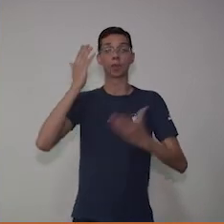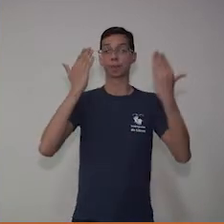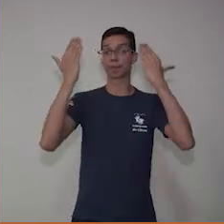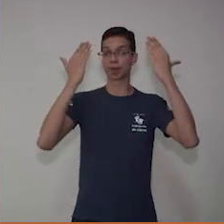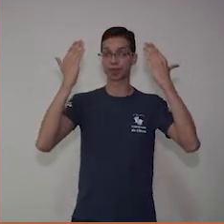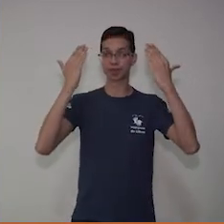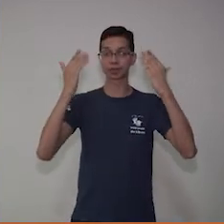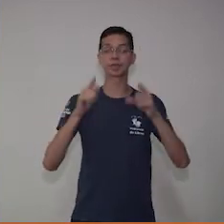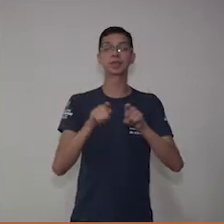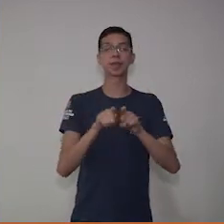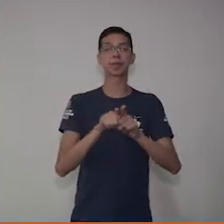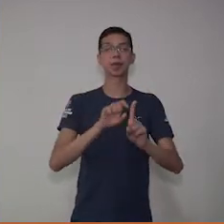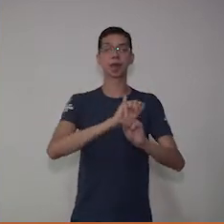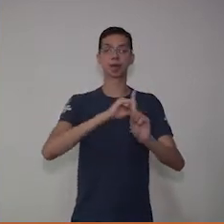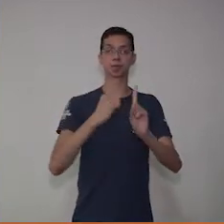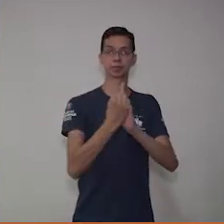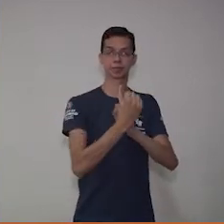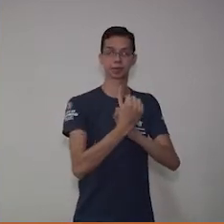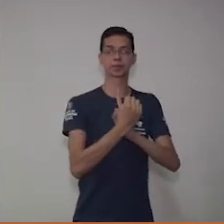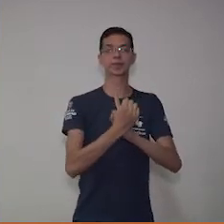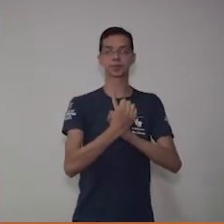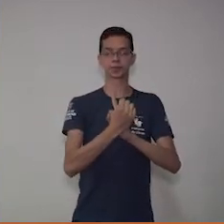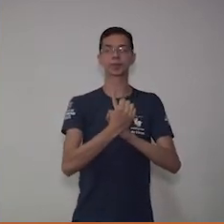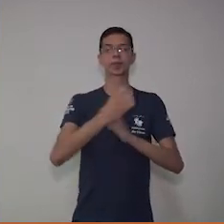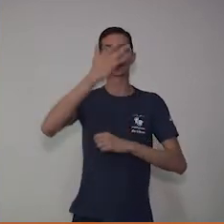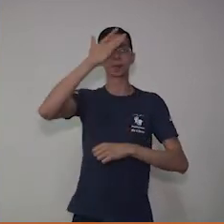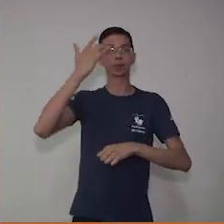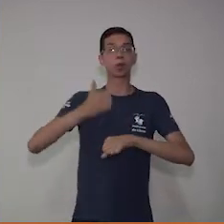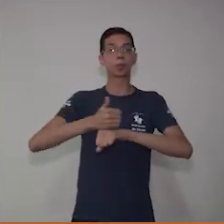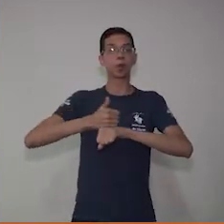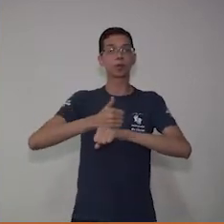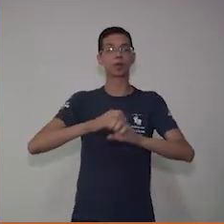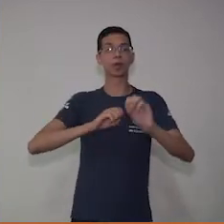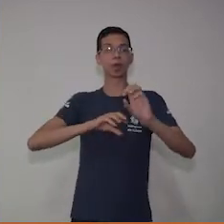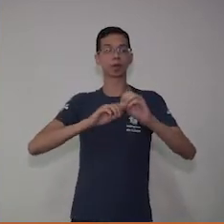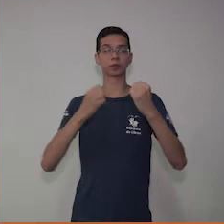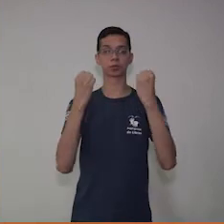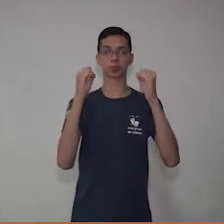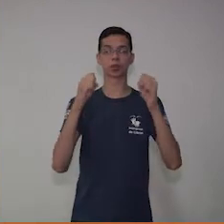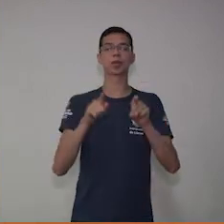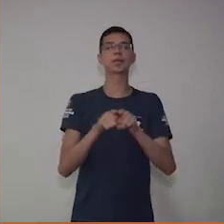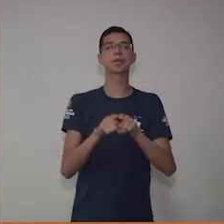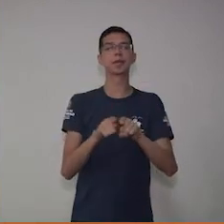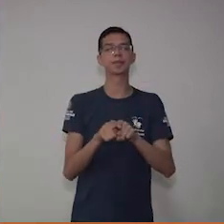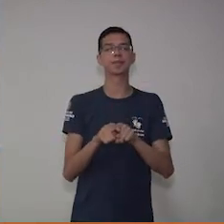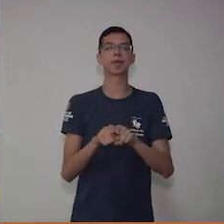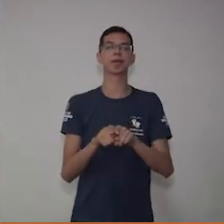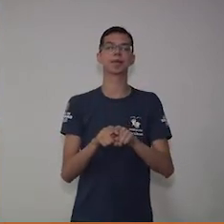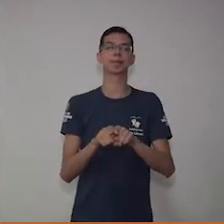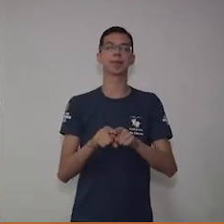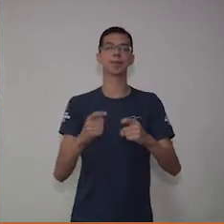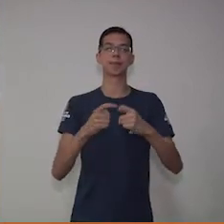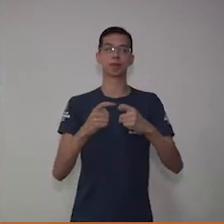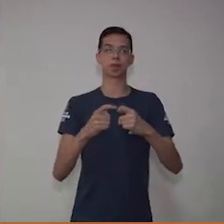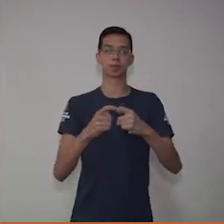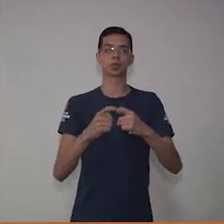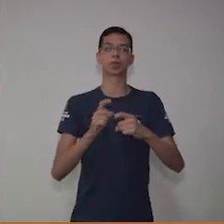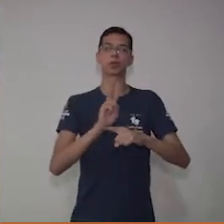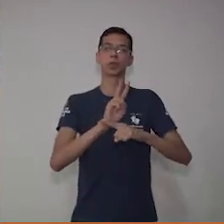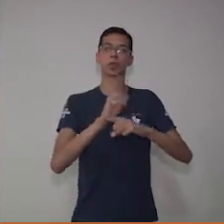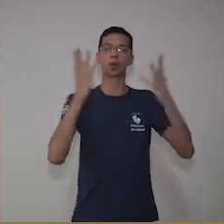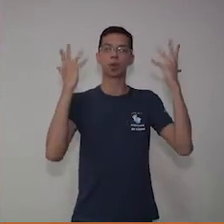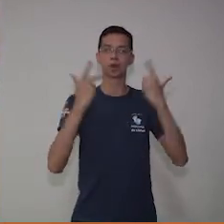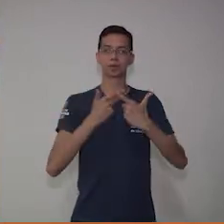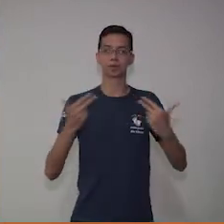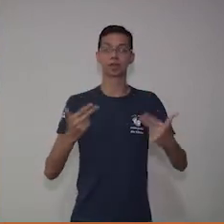psicólogos, assistentes sociais, profissionais de educação física e médicos veterinários. Nós já vacinamos